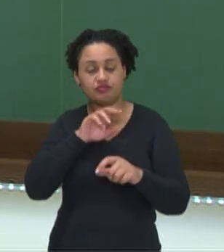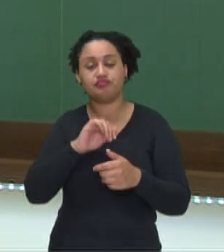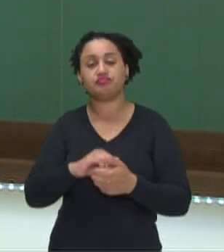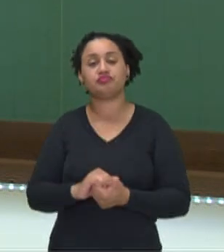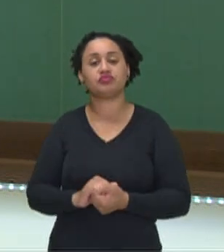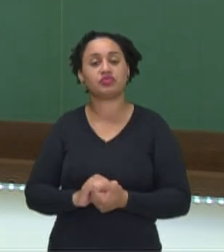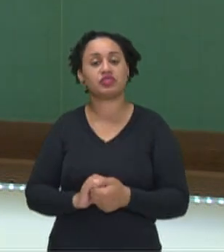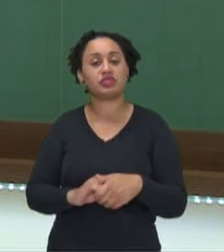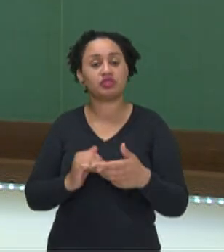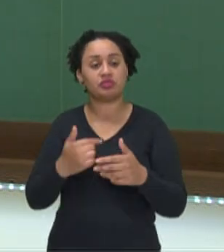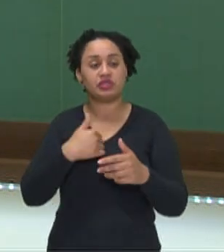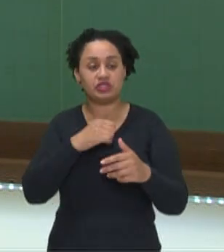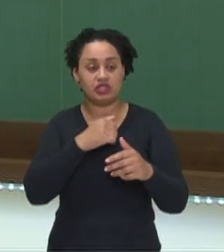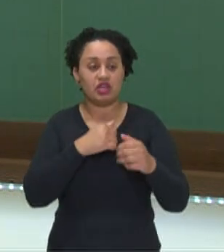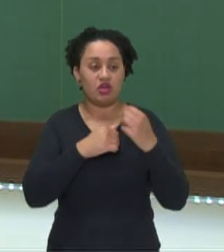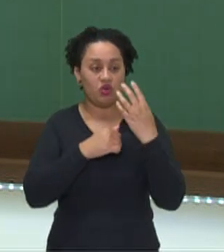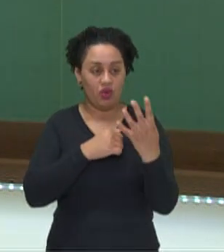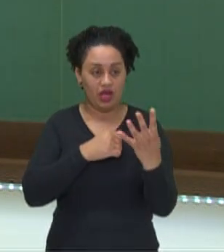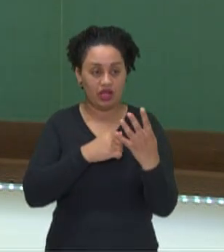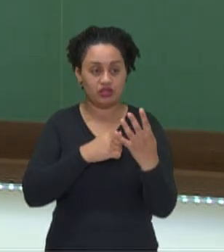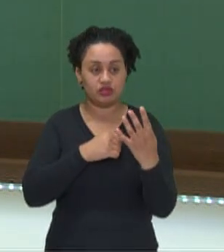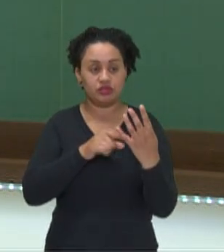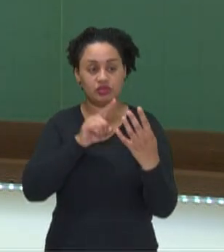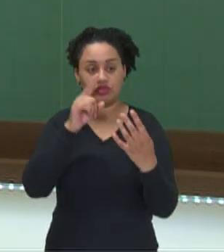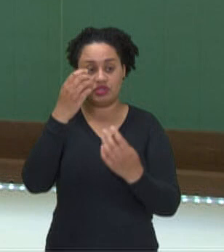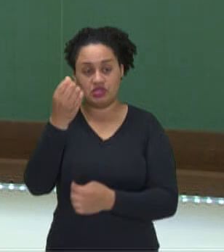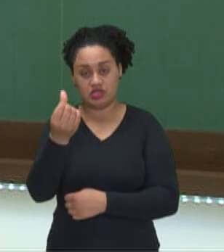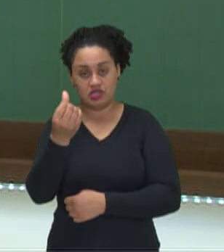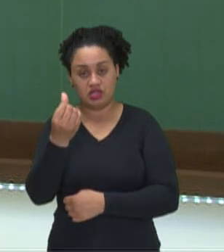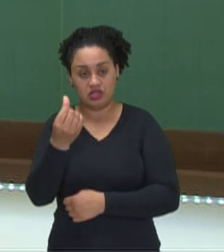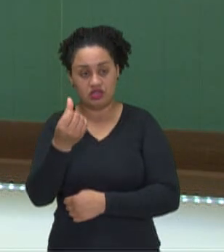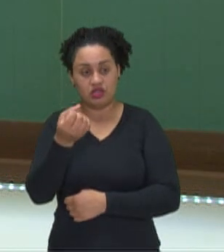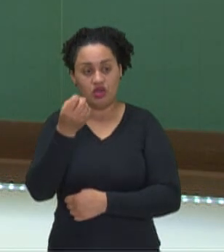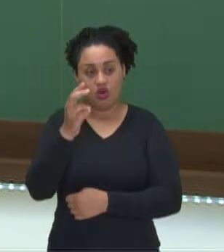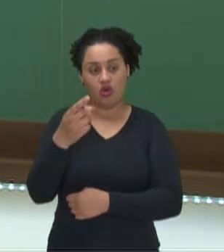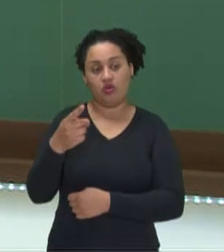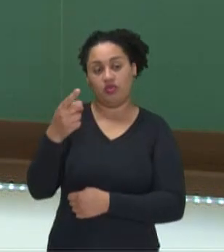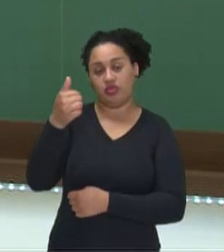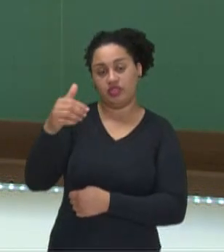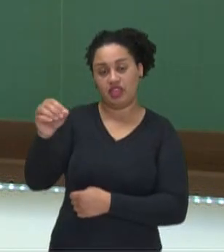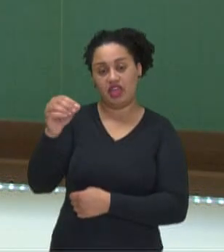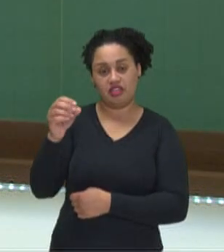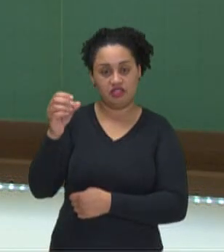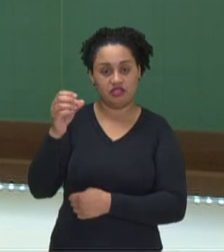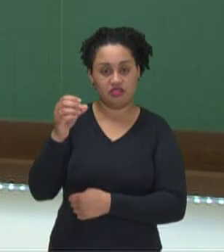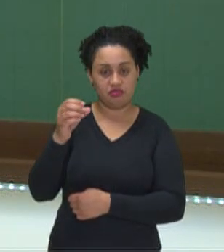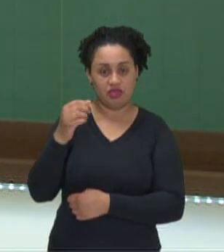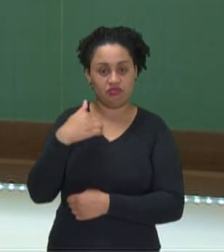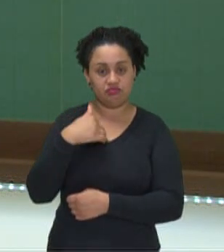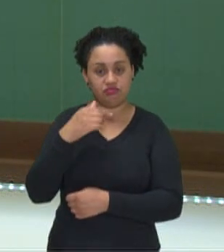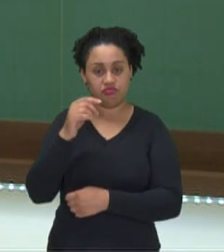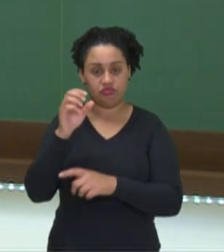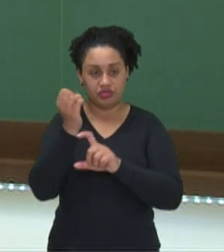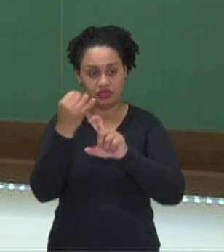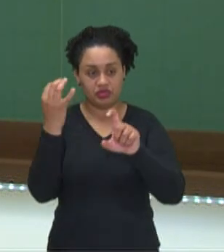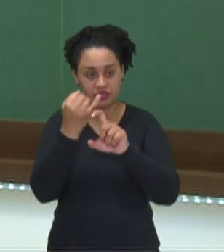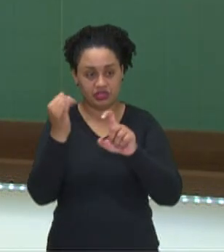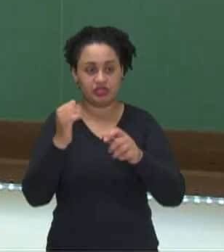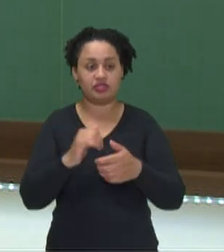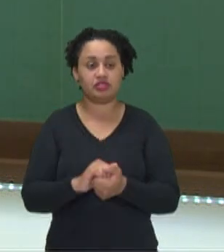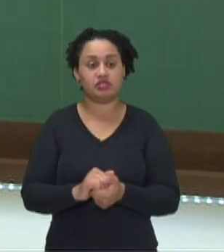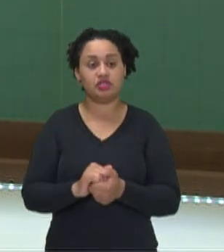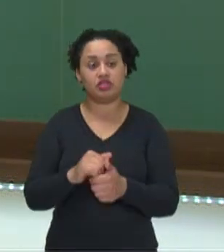assim, ó. 4 elevado a 16 ou 16ª potência, dividido por 4 elevado a